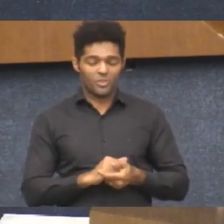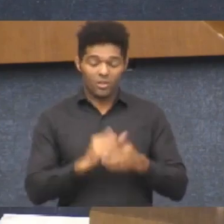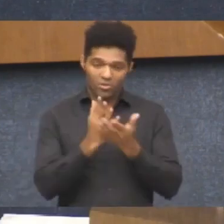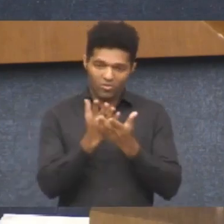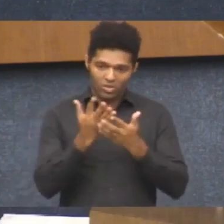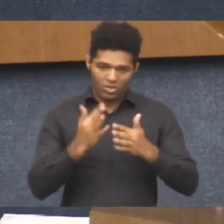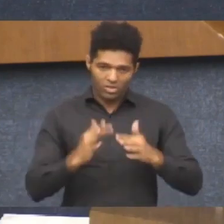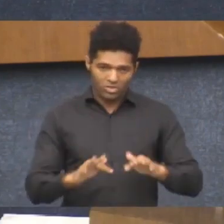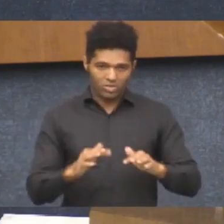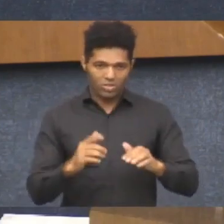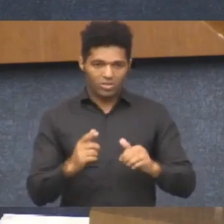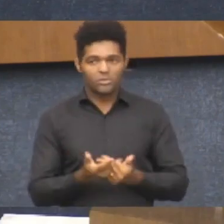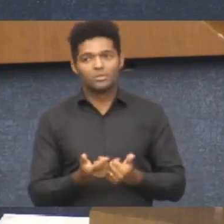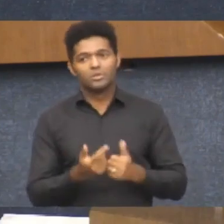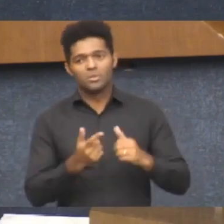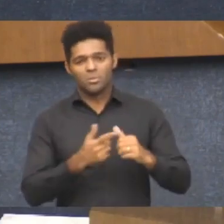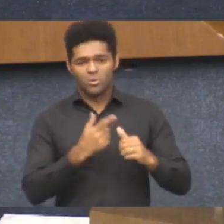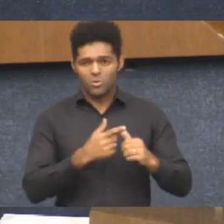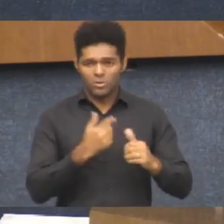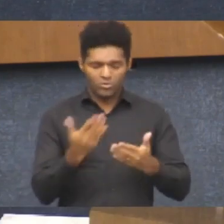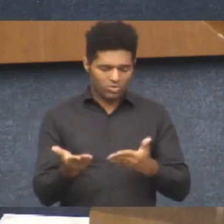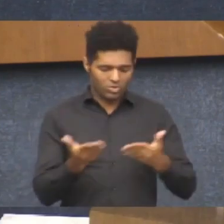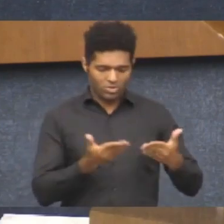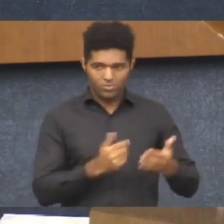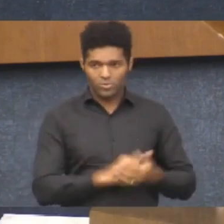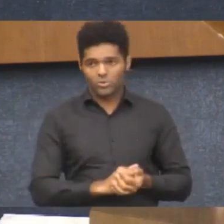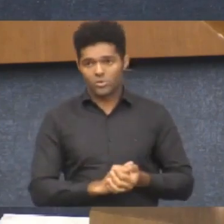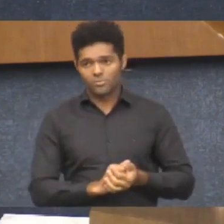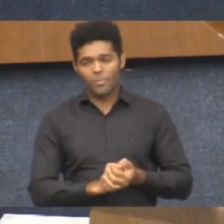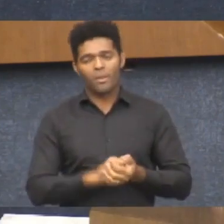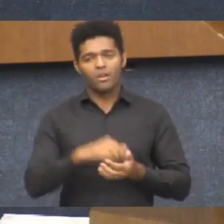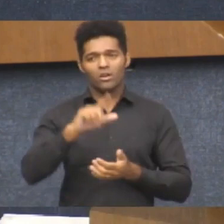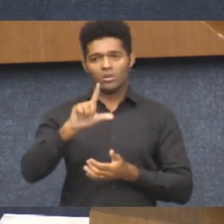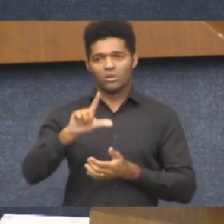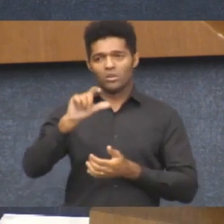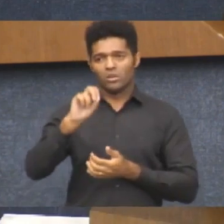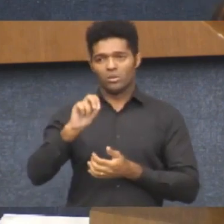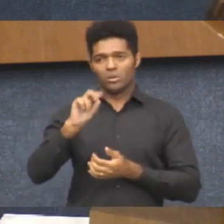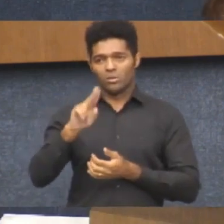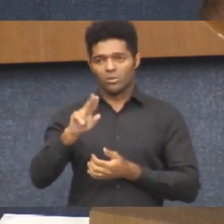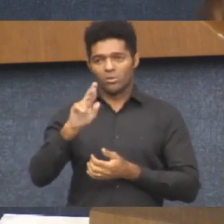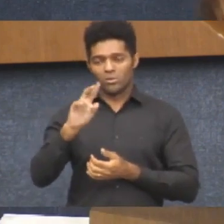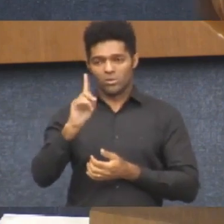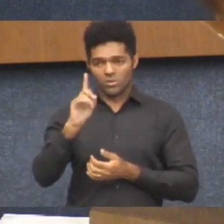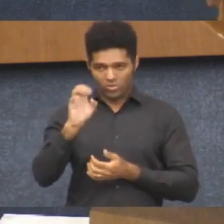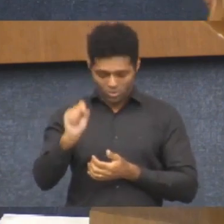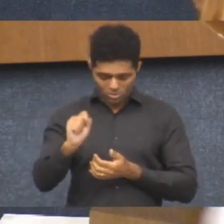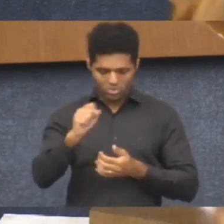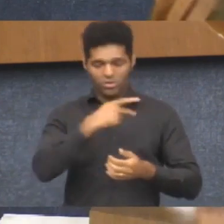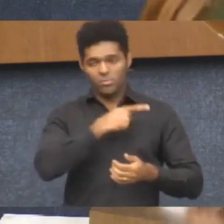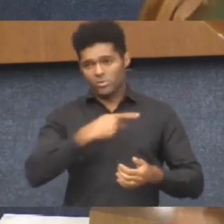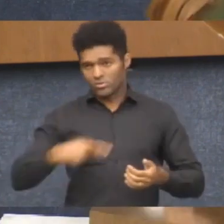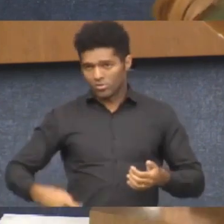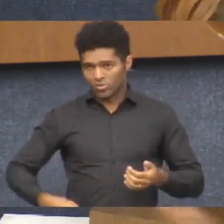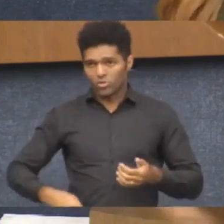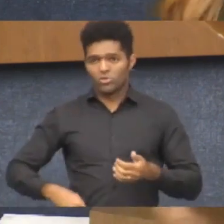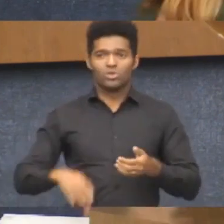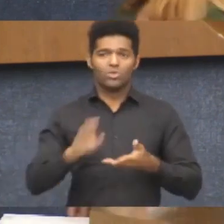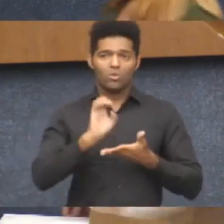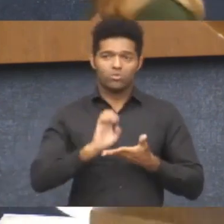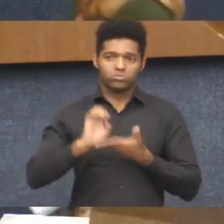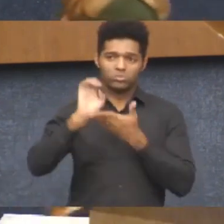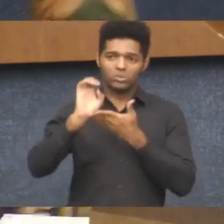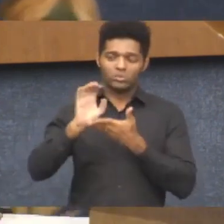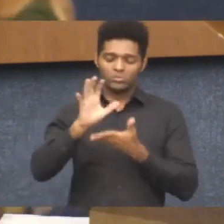E, finalizando o primeiro momento de saudações, convidamos Lourdes Aparecida Machado, presidente do Conselho Estadual de